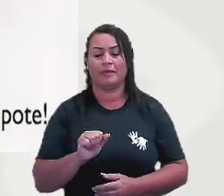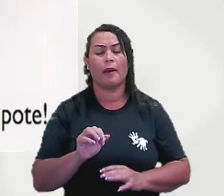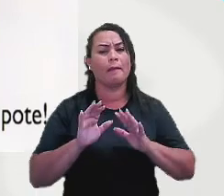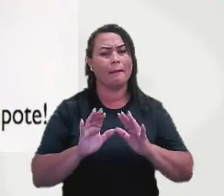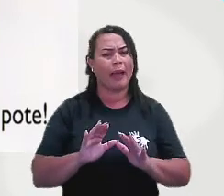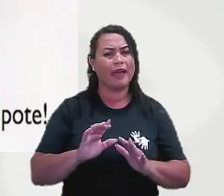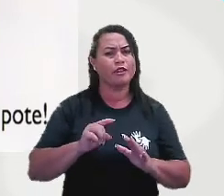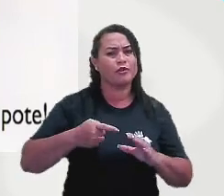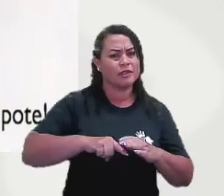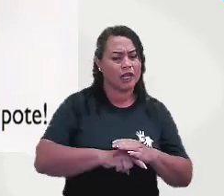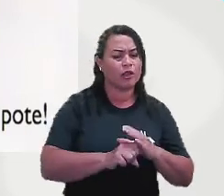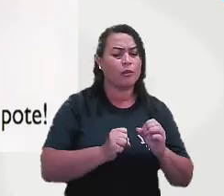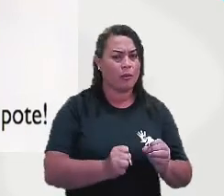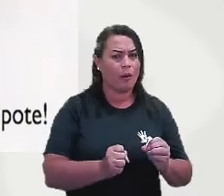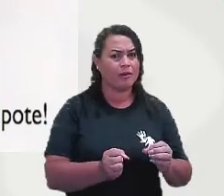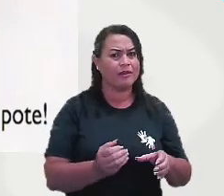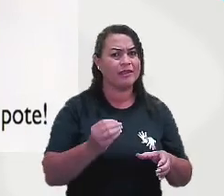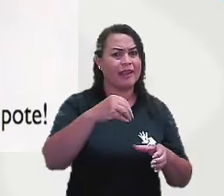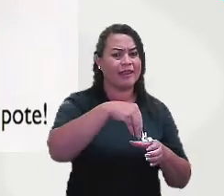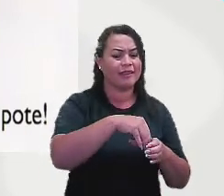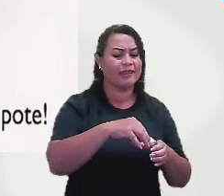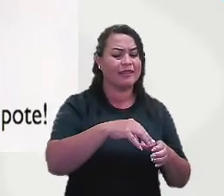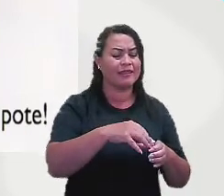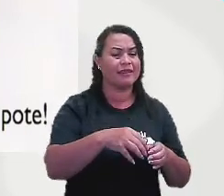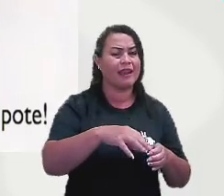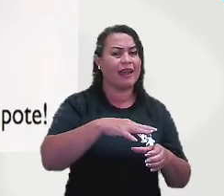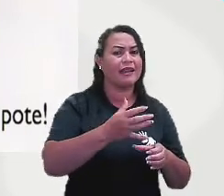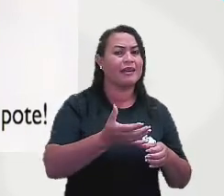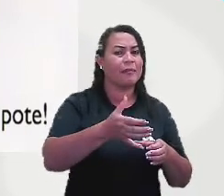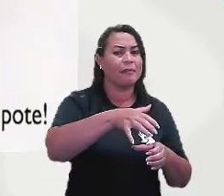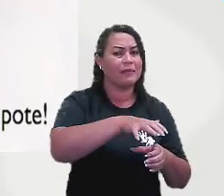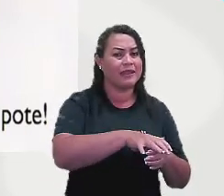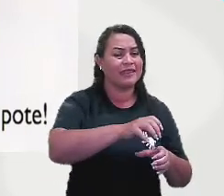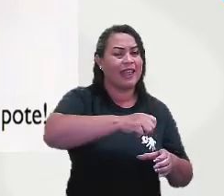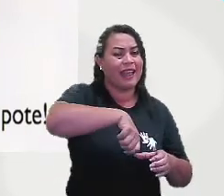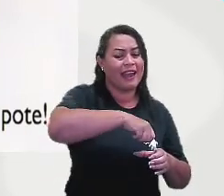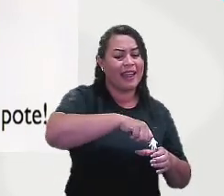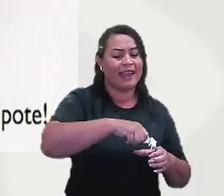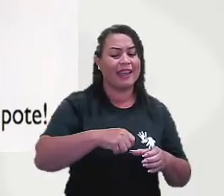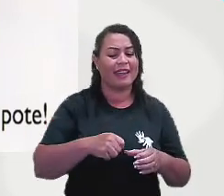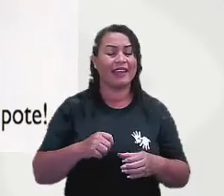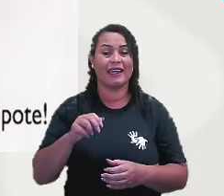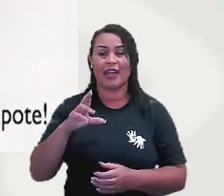Mas o tatu cabe na panela e a cutia cabe no pote.